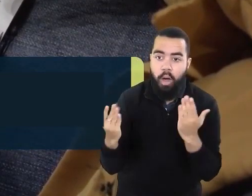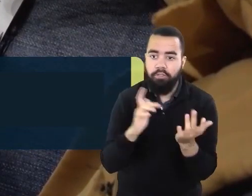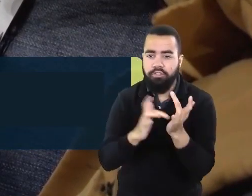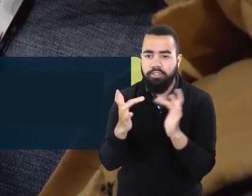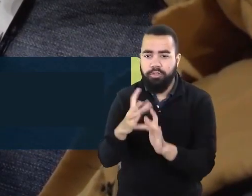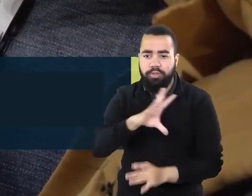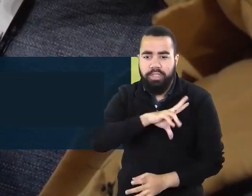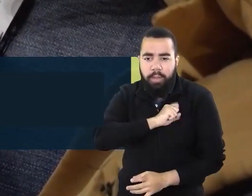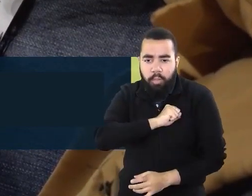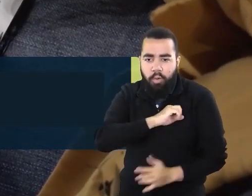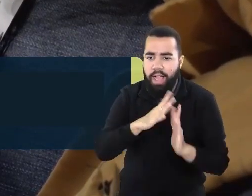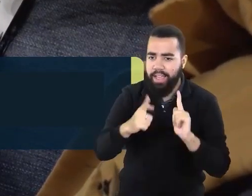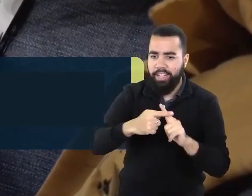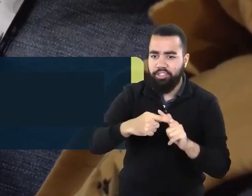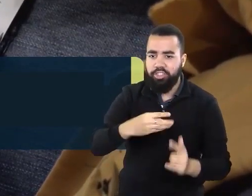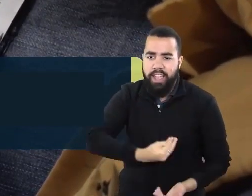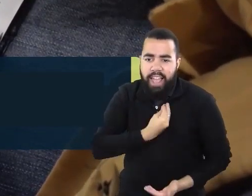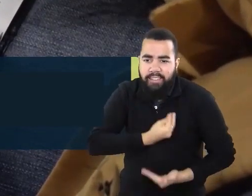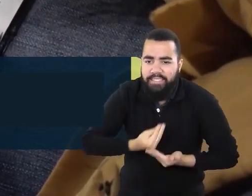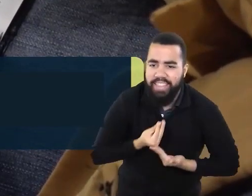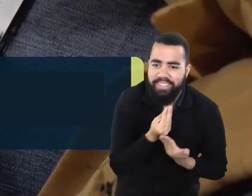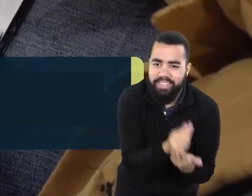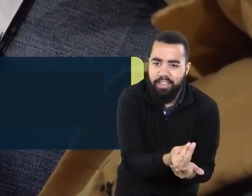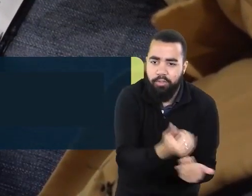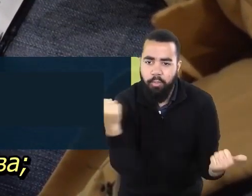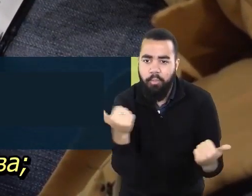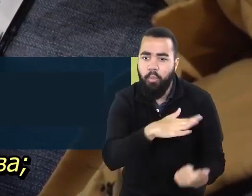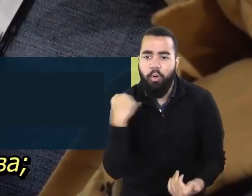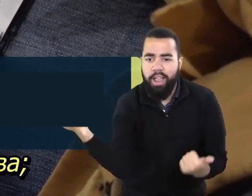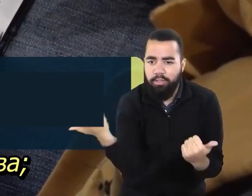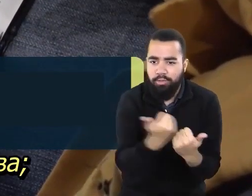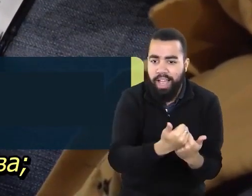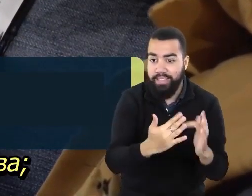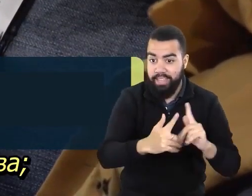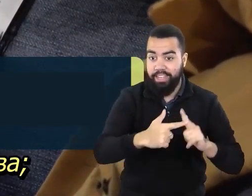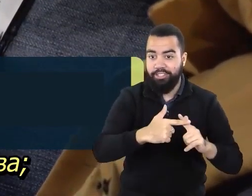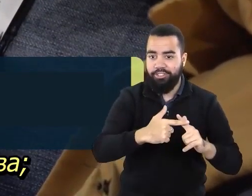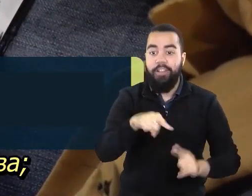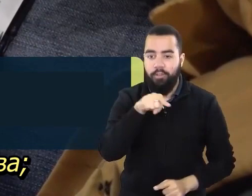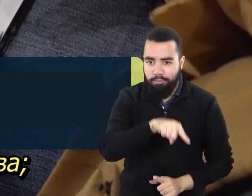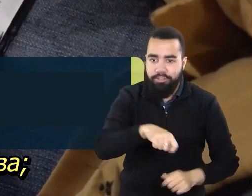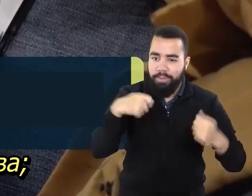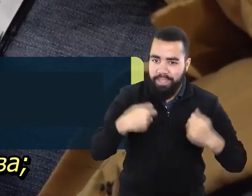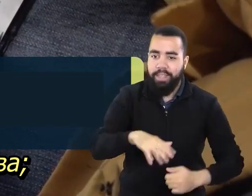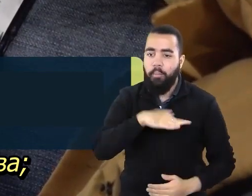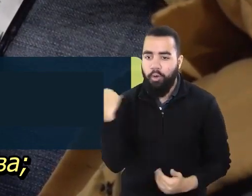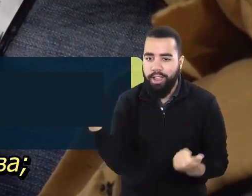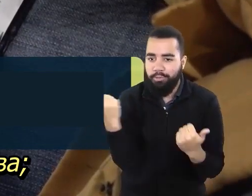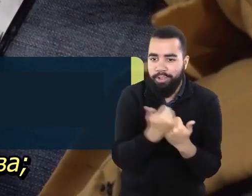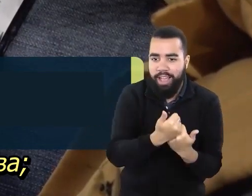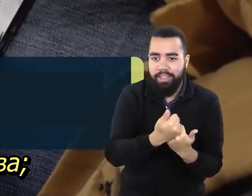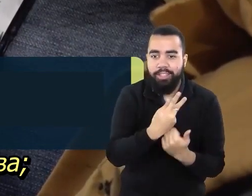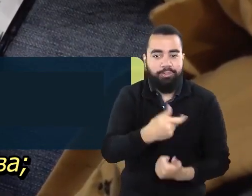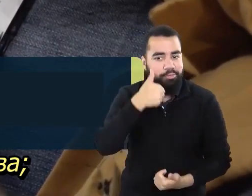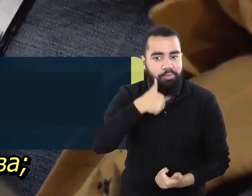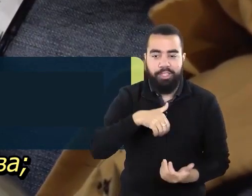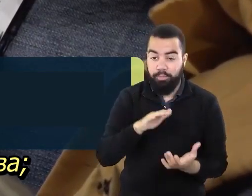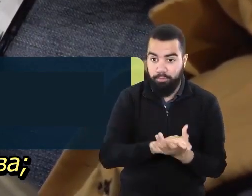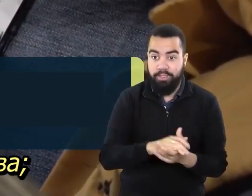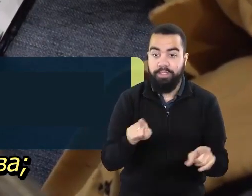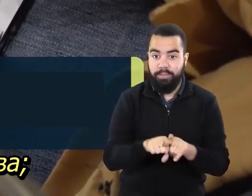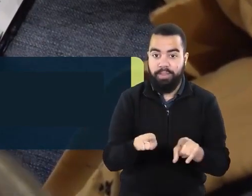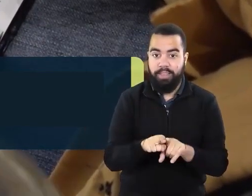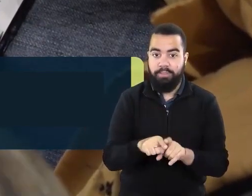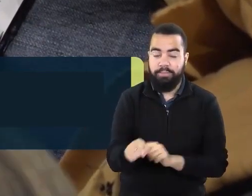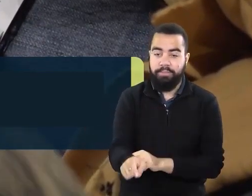por ela, para que a santificasse, tendo-a purificado por meio da lavagem de água pela